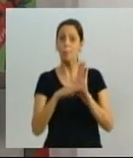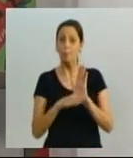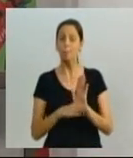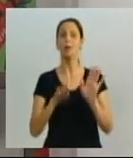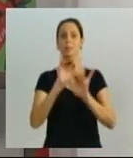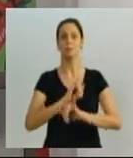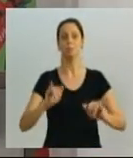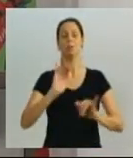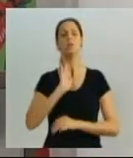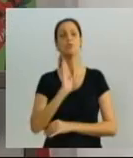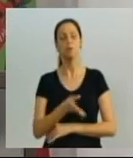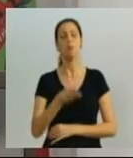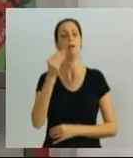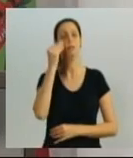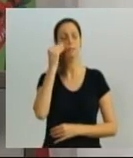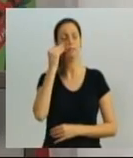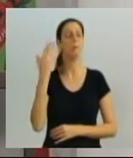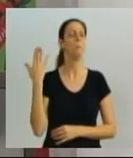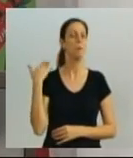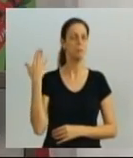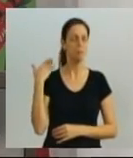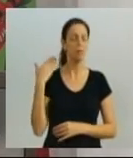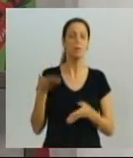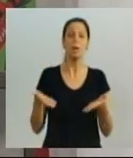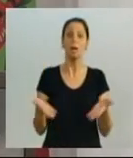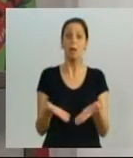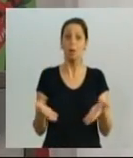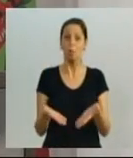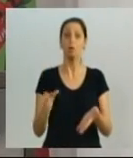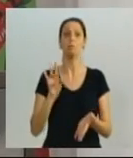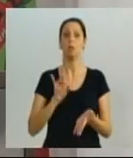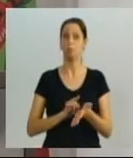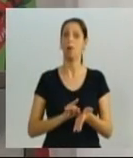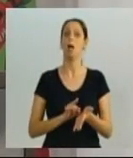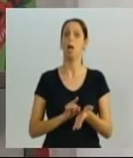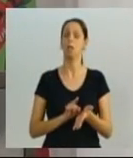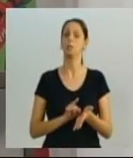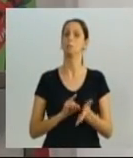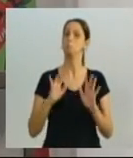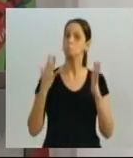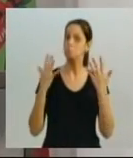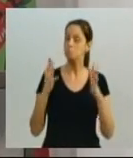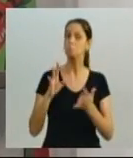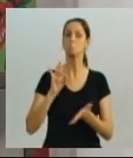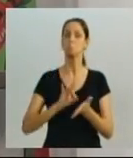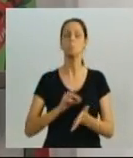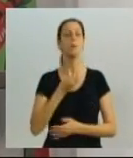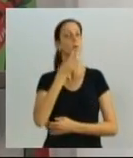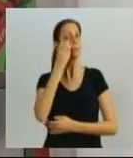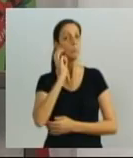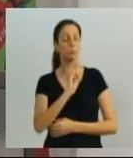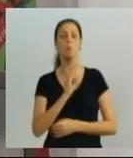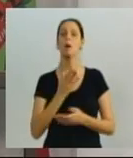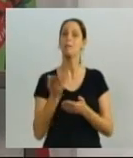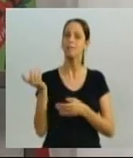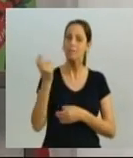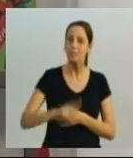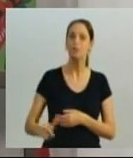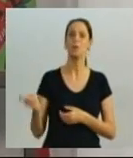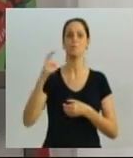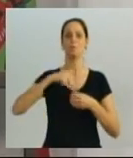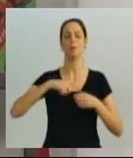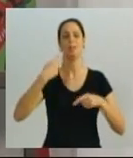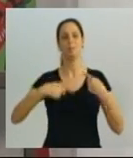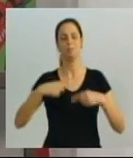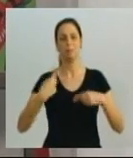já tentamos isso há tempos atrás, e agora, com muito brilho, o vereador Vanderlei traz esse debate. Eu acho